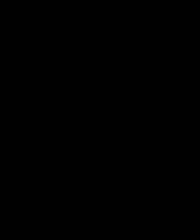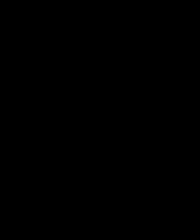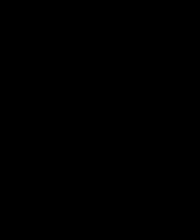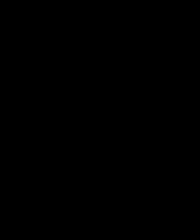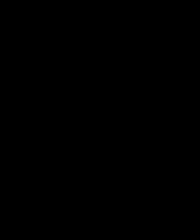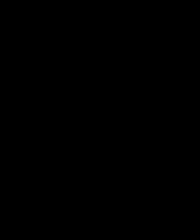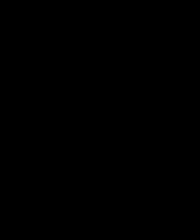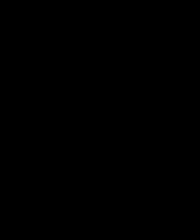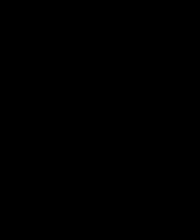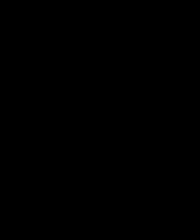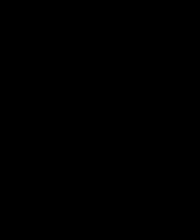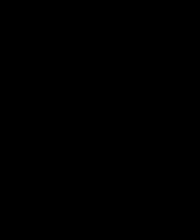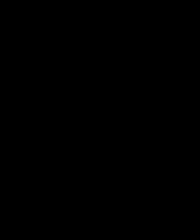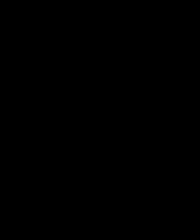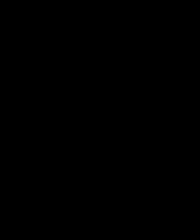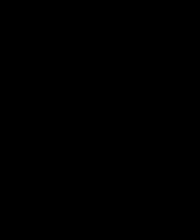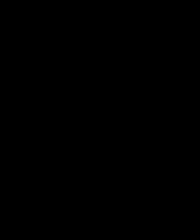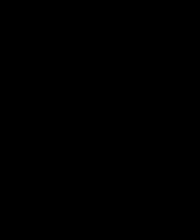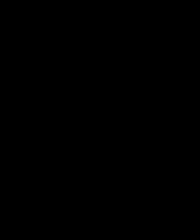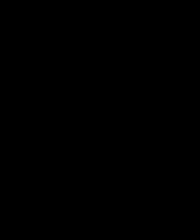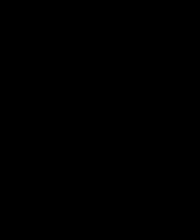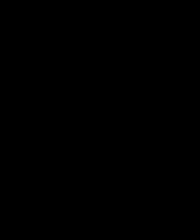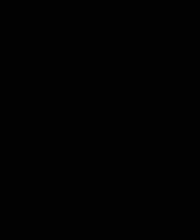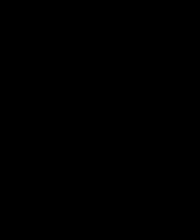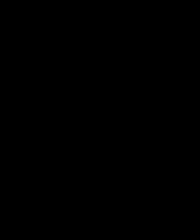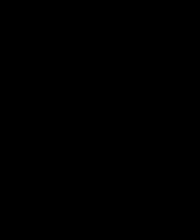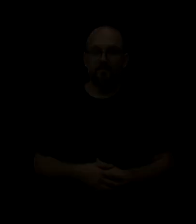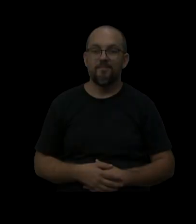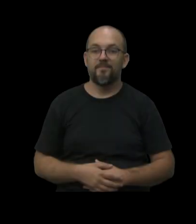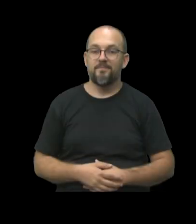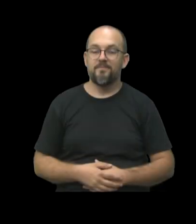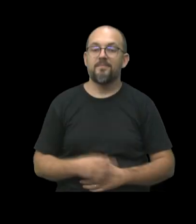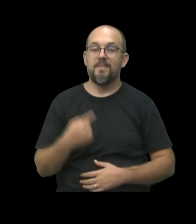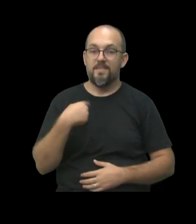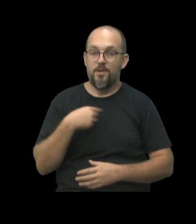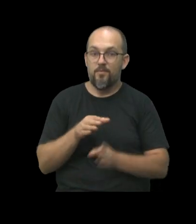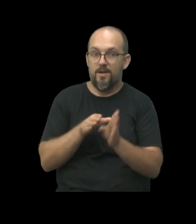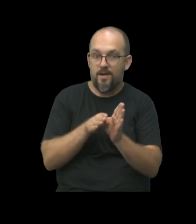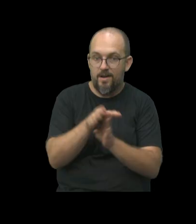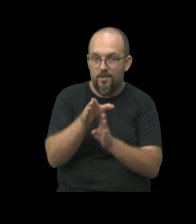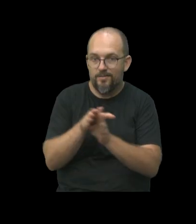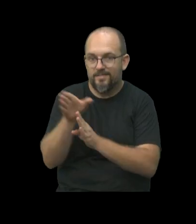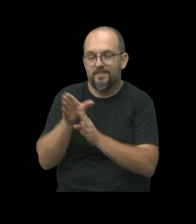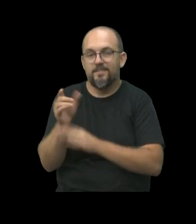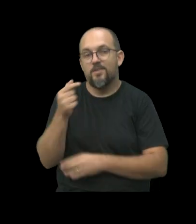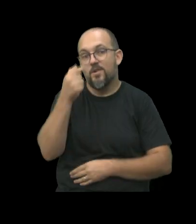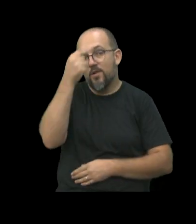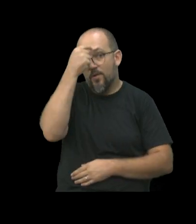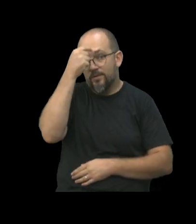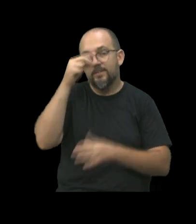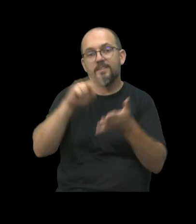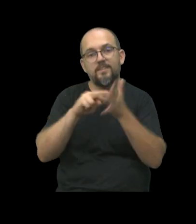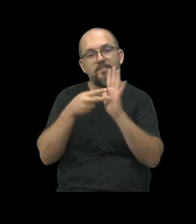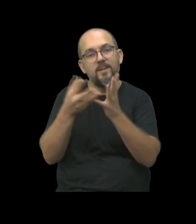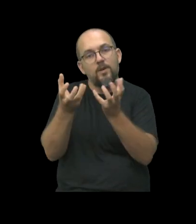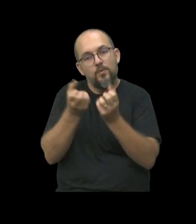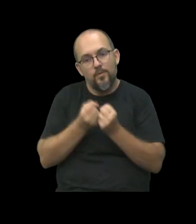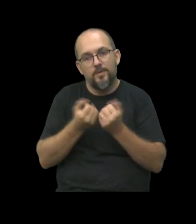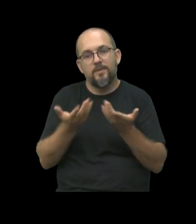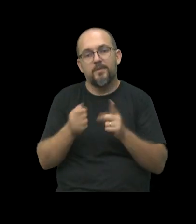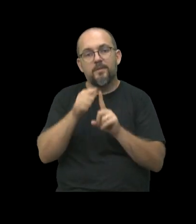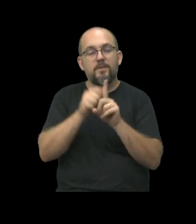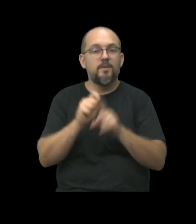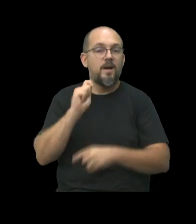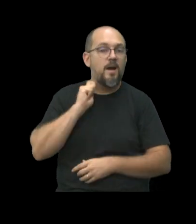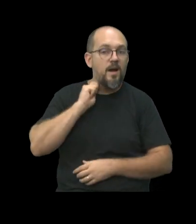te aconselho. Conscientizar é respeitar, acolher e incluir. Abril é o mês da